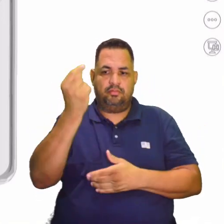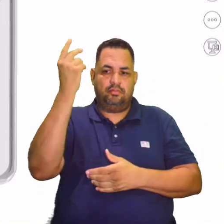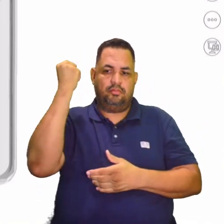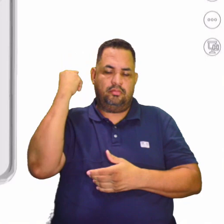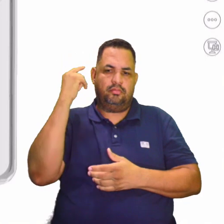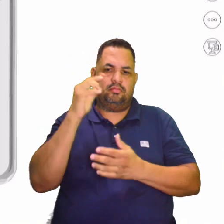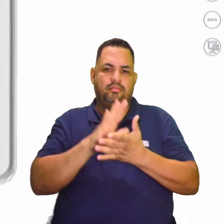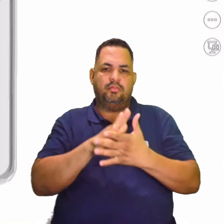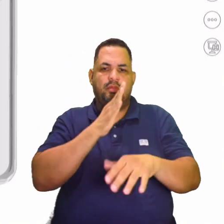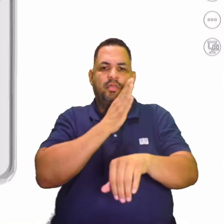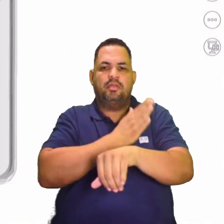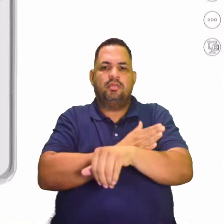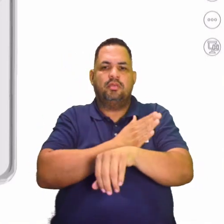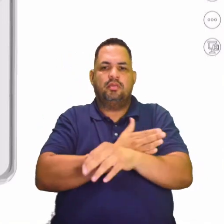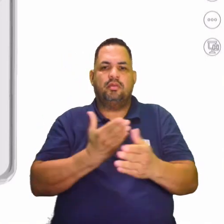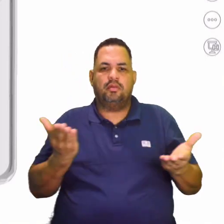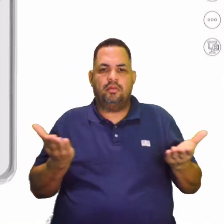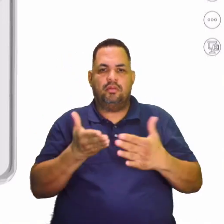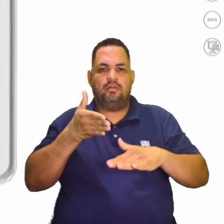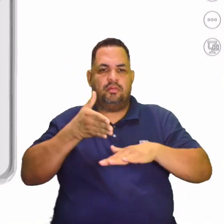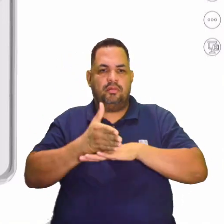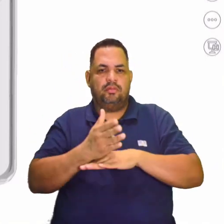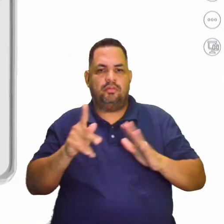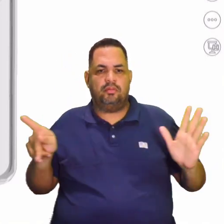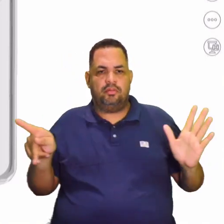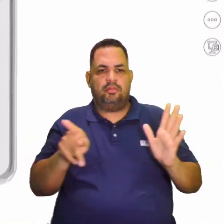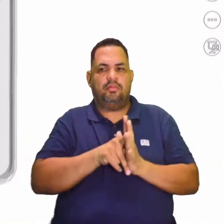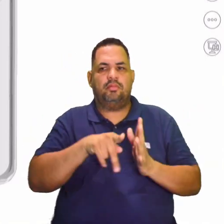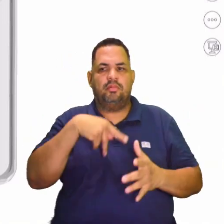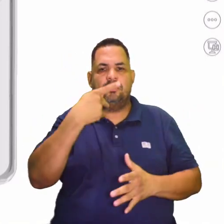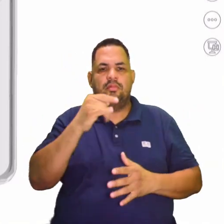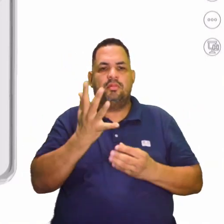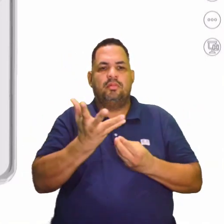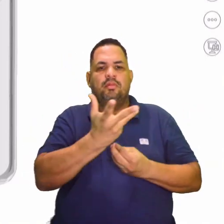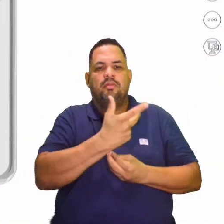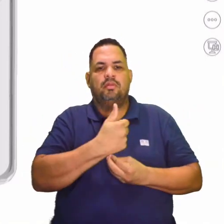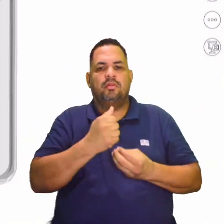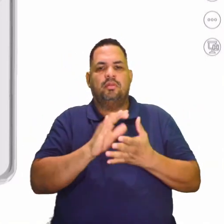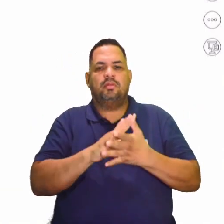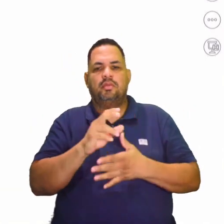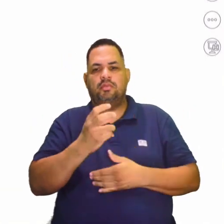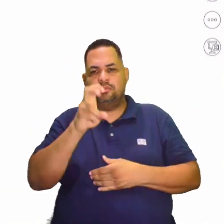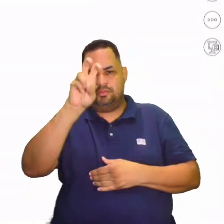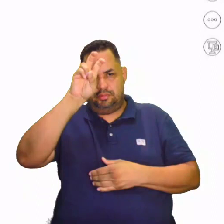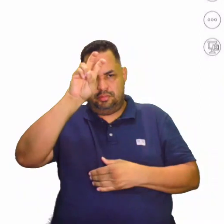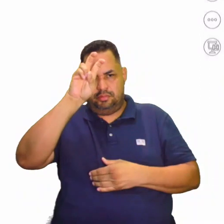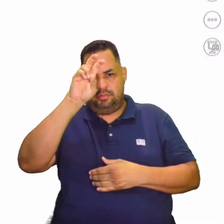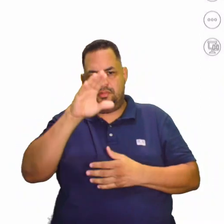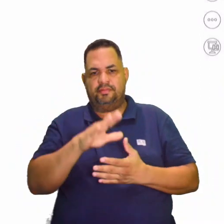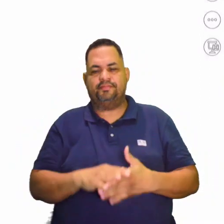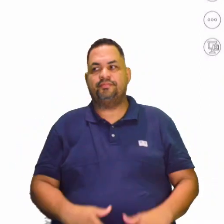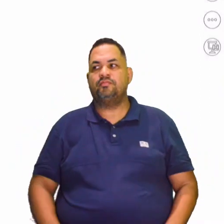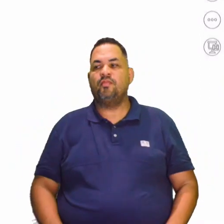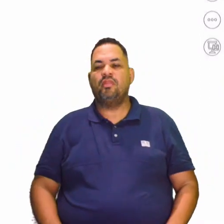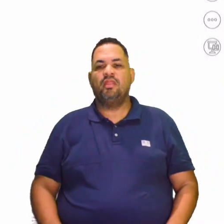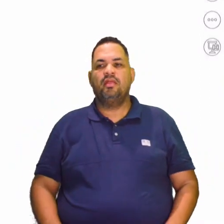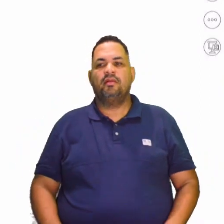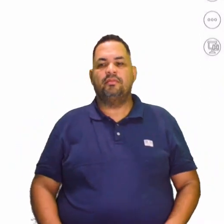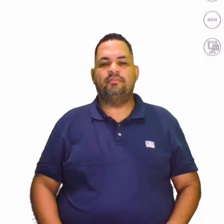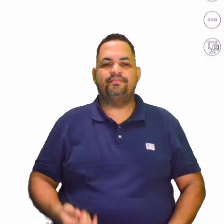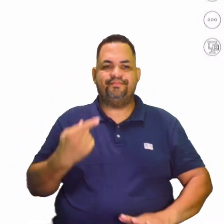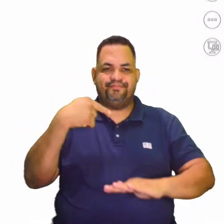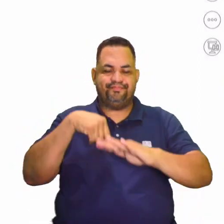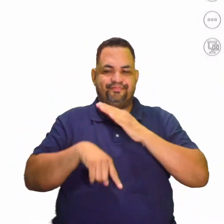e medieval. Agora estou entrando especificamente para falar da arte egípcia. Então, nós vamos aprofundar, na aula nós buscamos